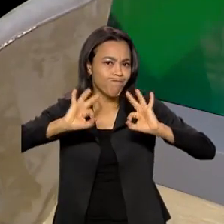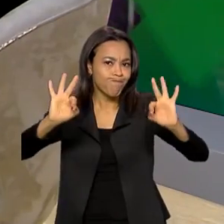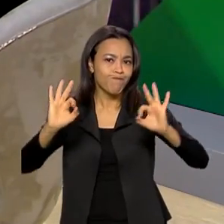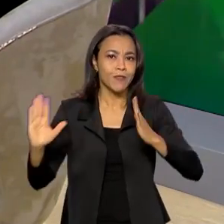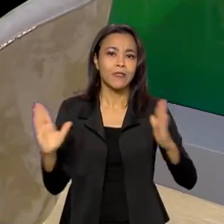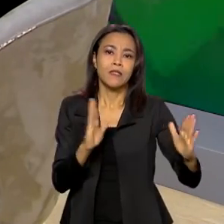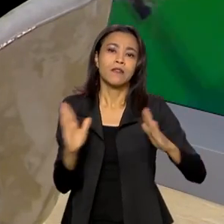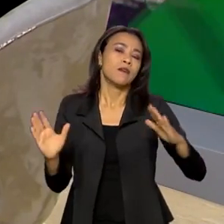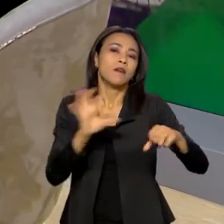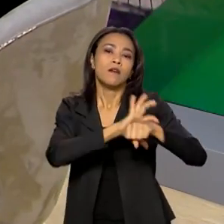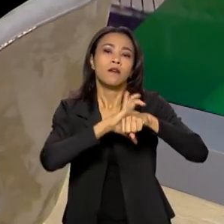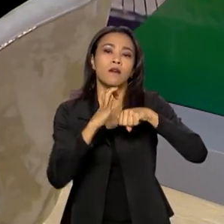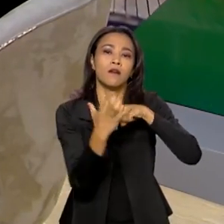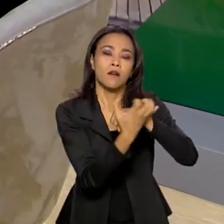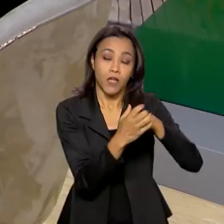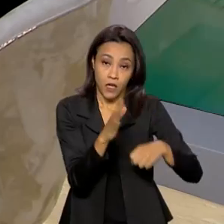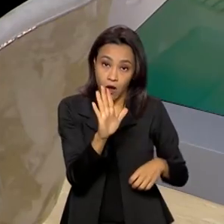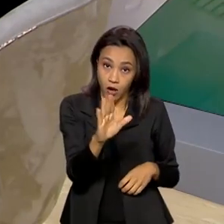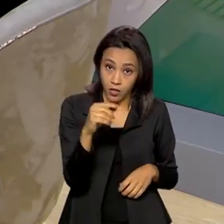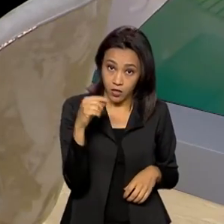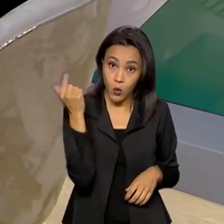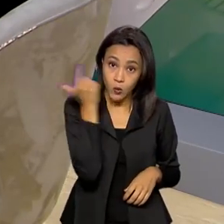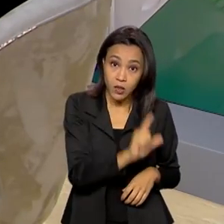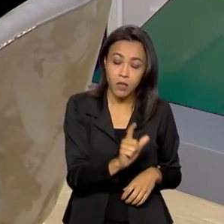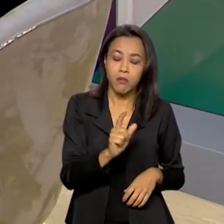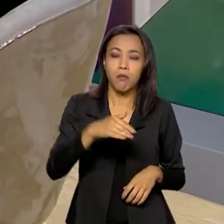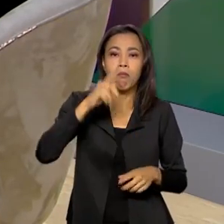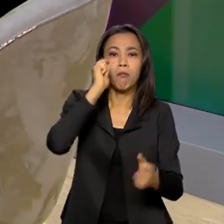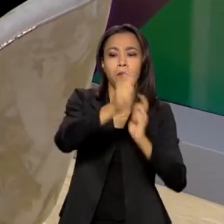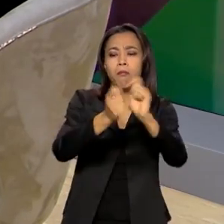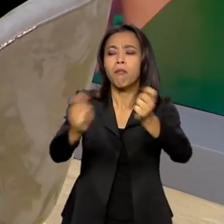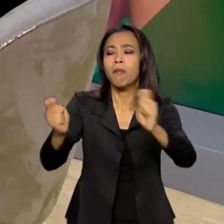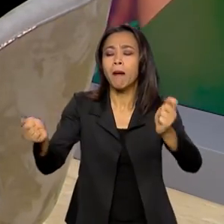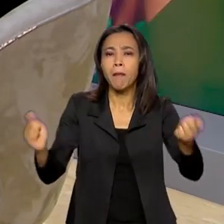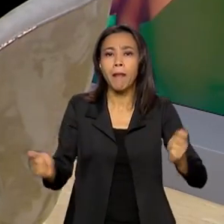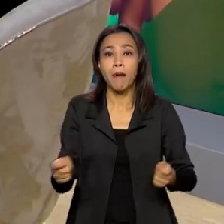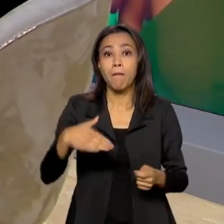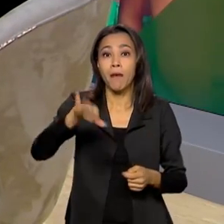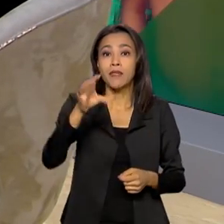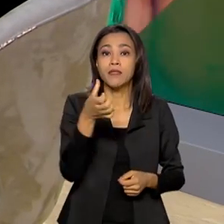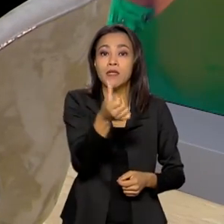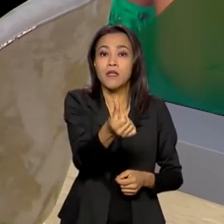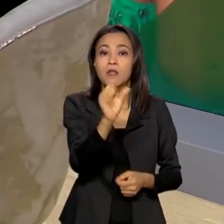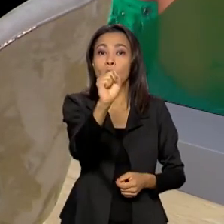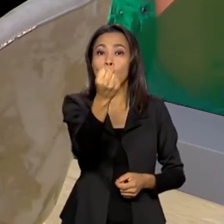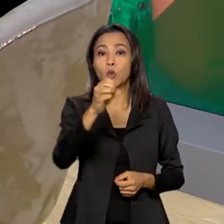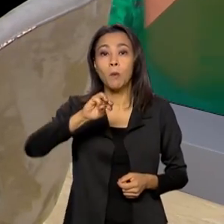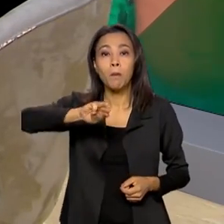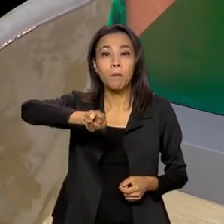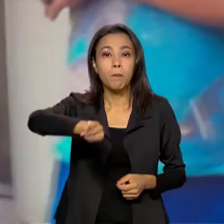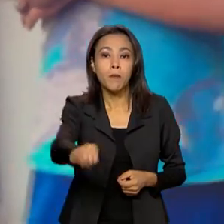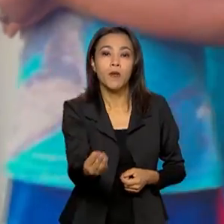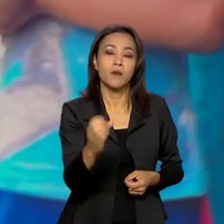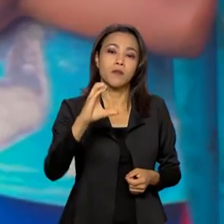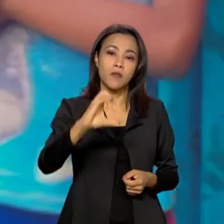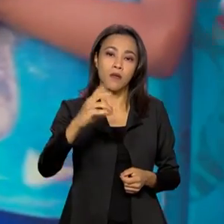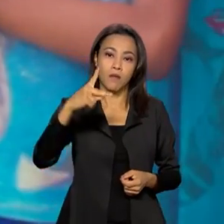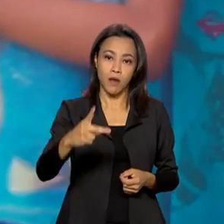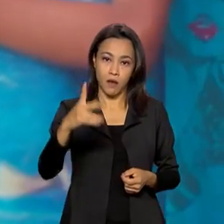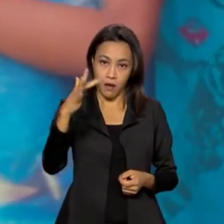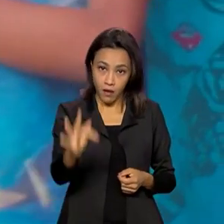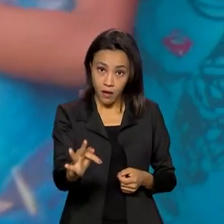pandemia E olhe que chegamos a pagar mais de 68 milhões de cpfs beneficiando diretamente quase